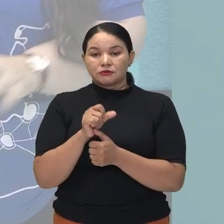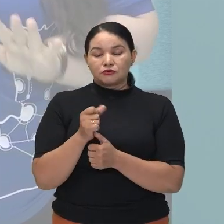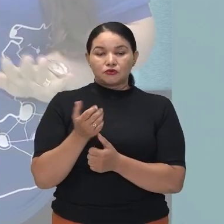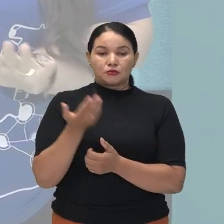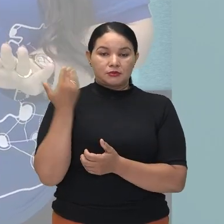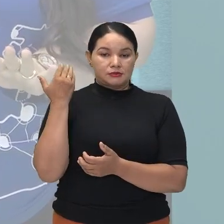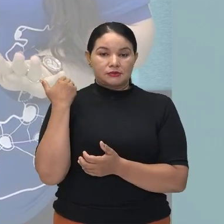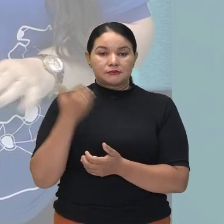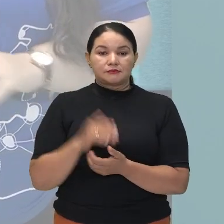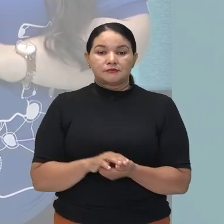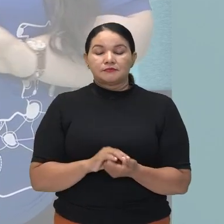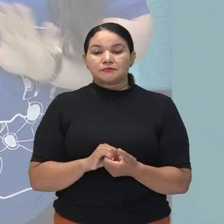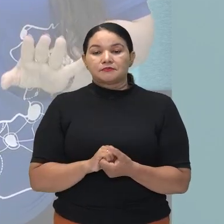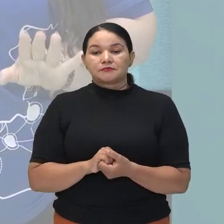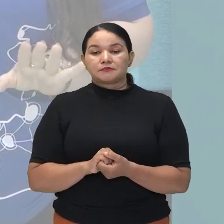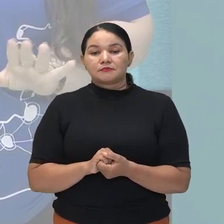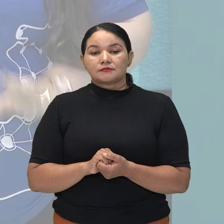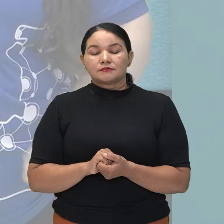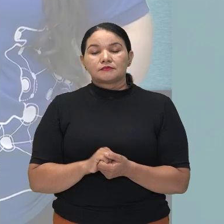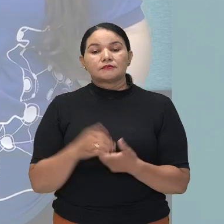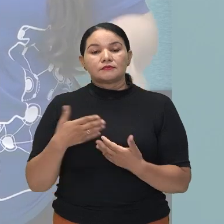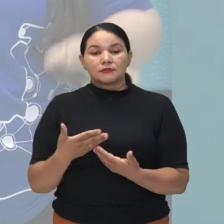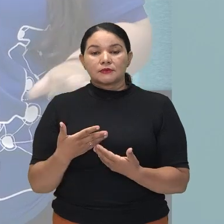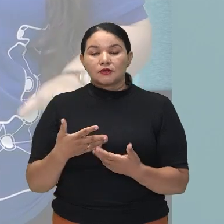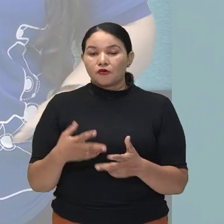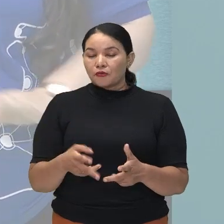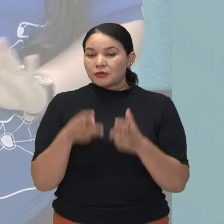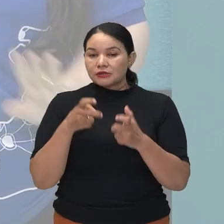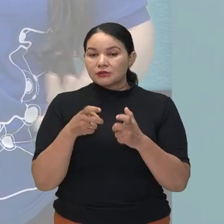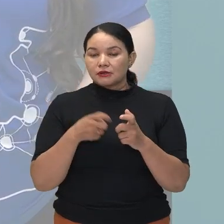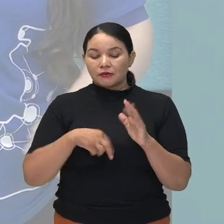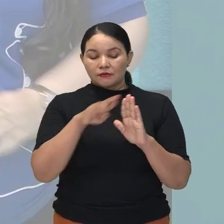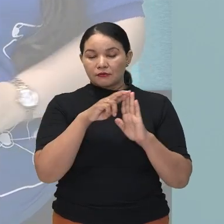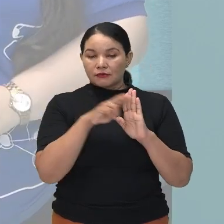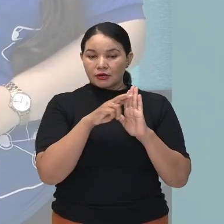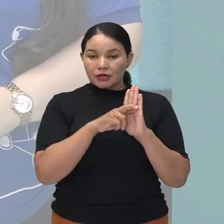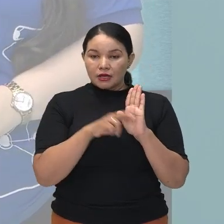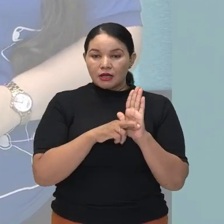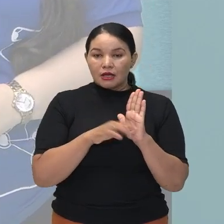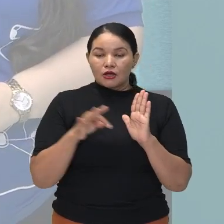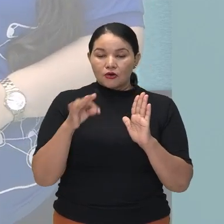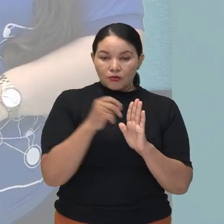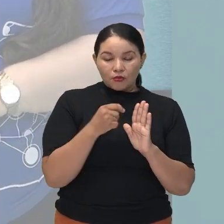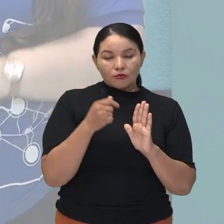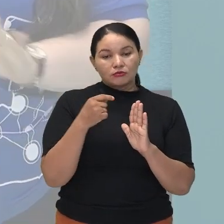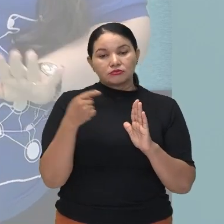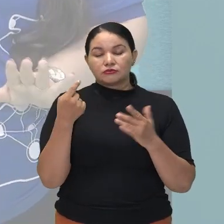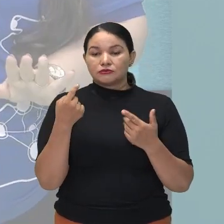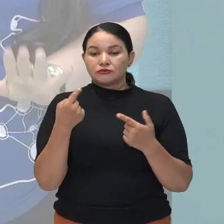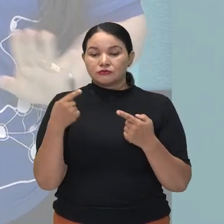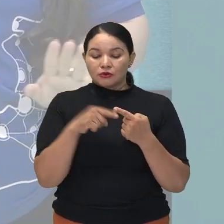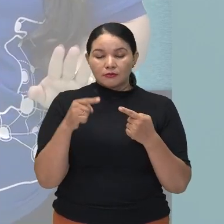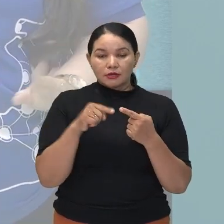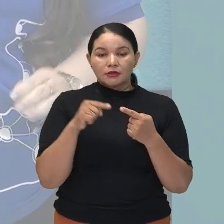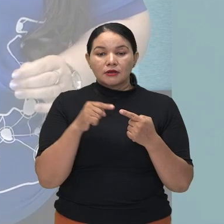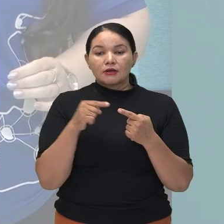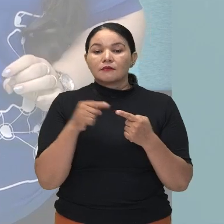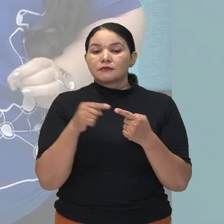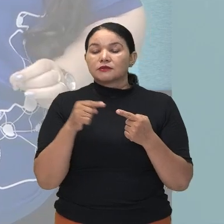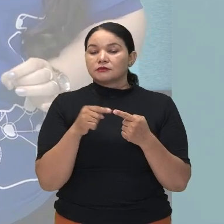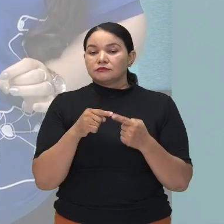Então, se vocês observarem, não há uma regra, eles não seguem, né, nenhuma. Então, nós temos 3 verbos somente,